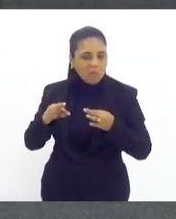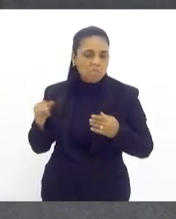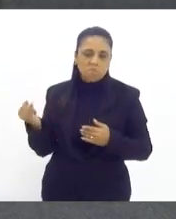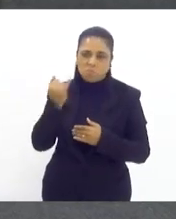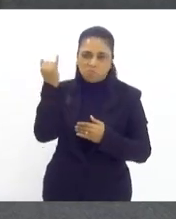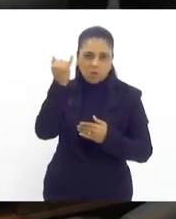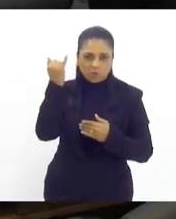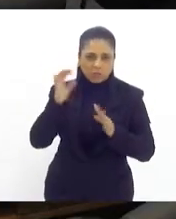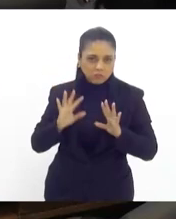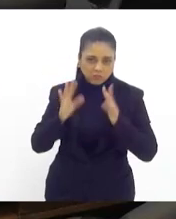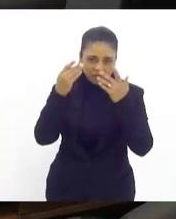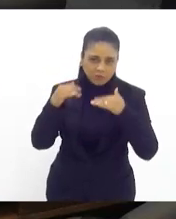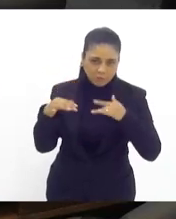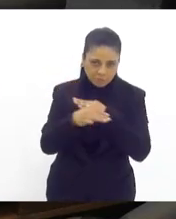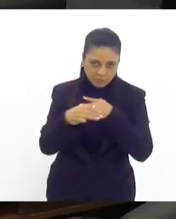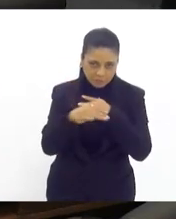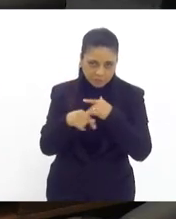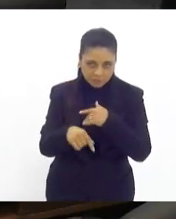Obrigado